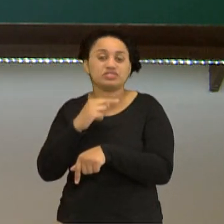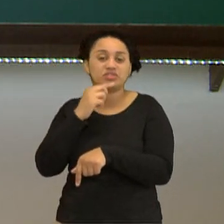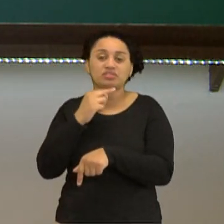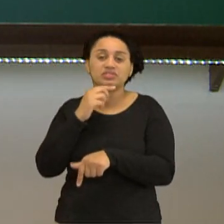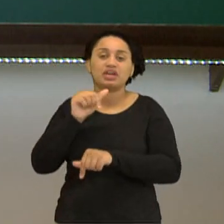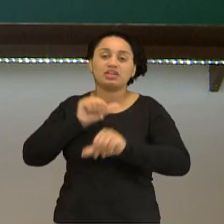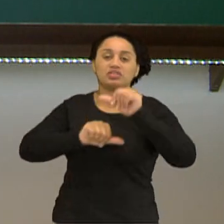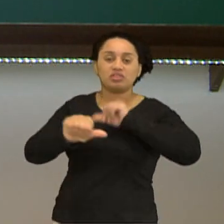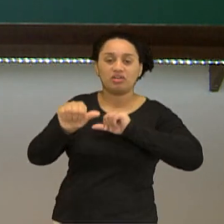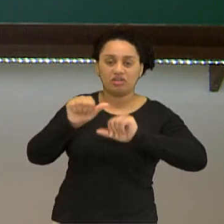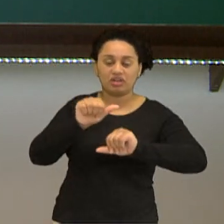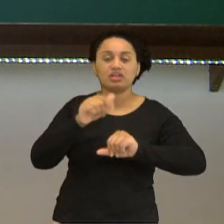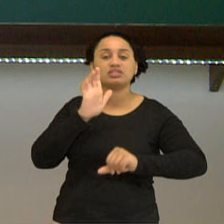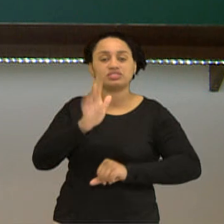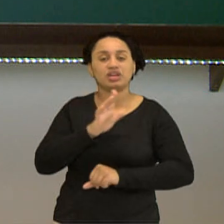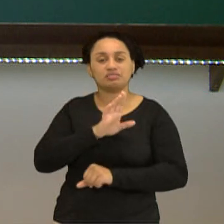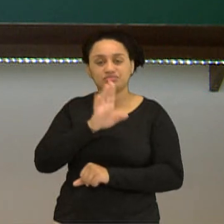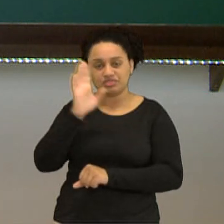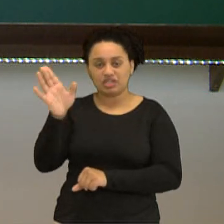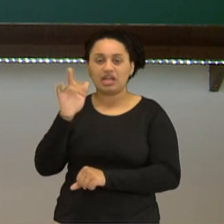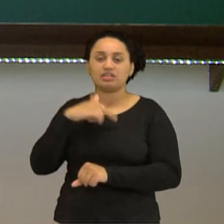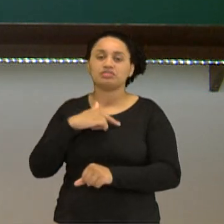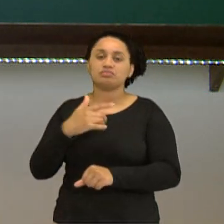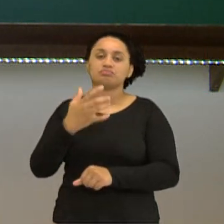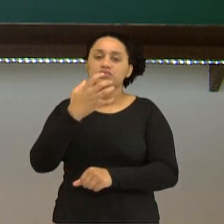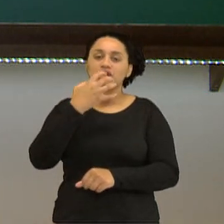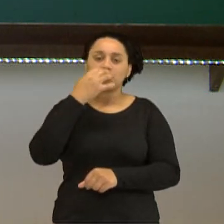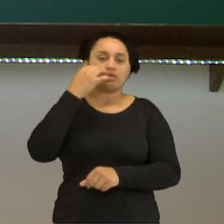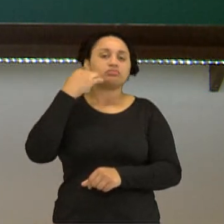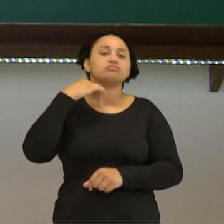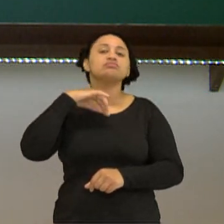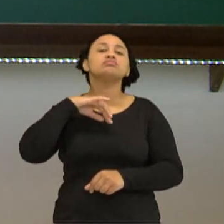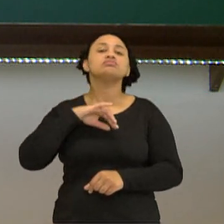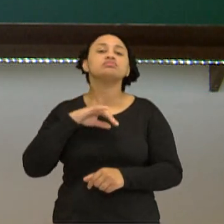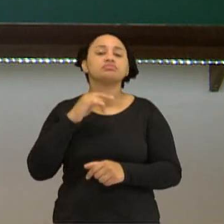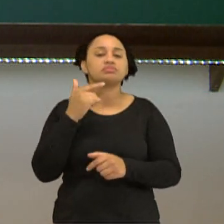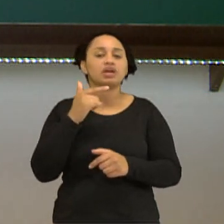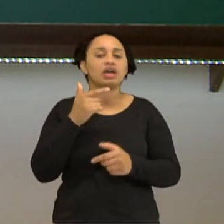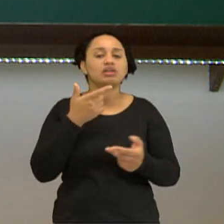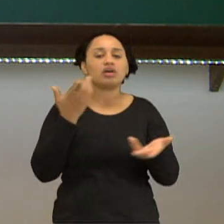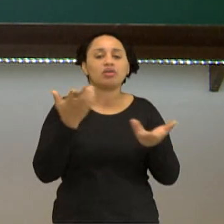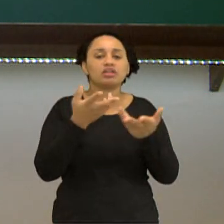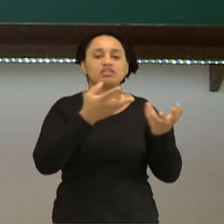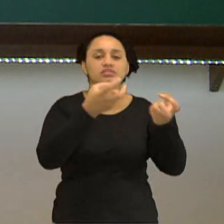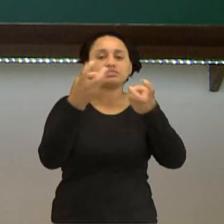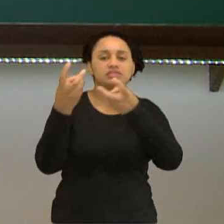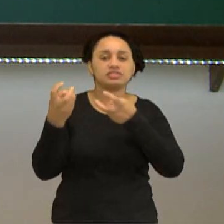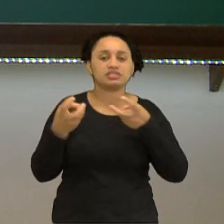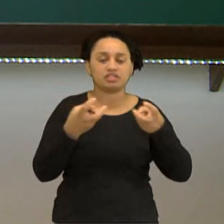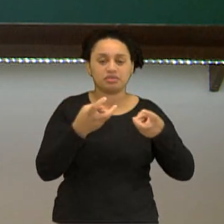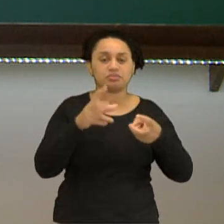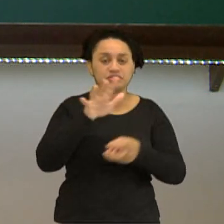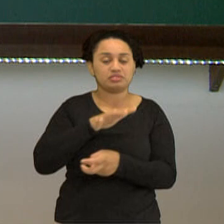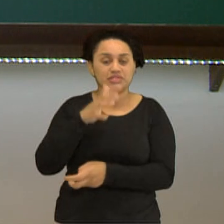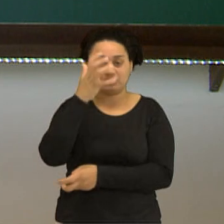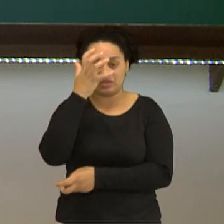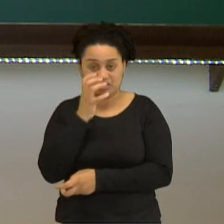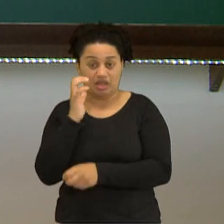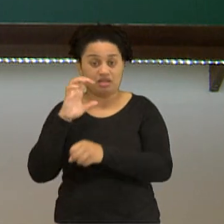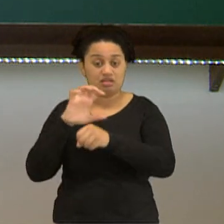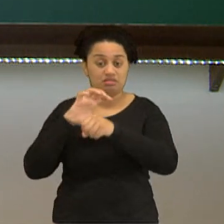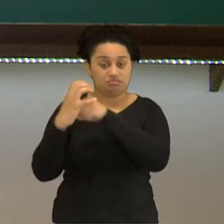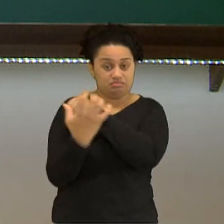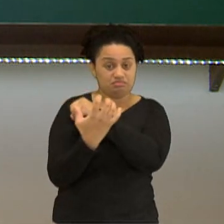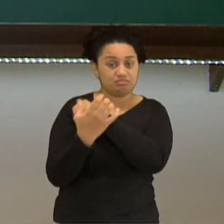é automaticamente indicado a intubação, é o que a gente observa aí nos casos severos do coronavírus,